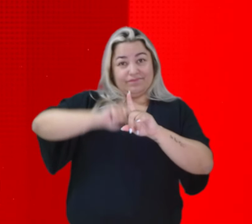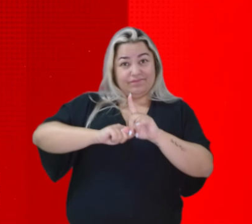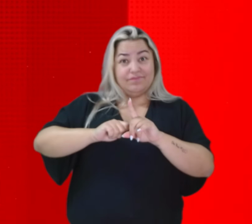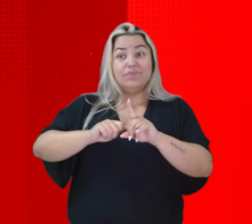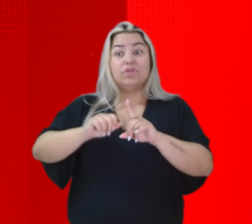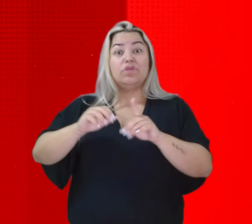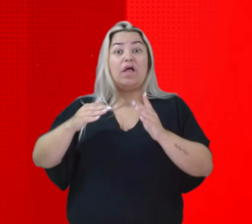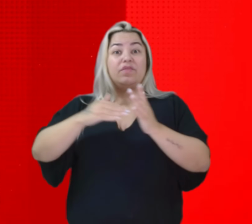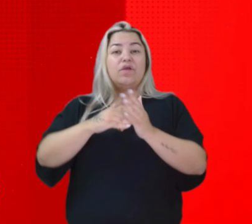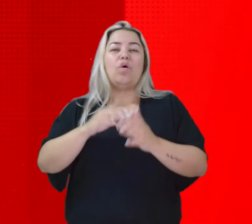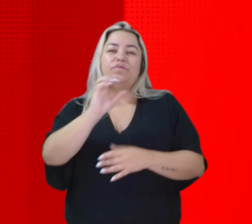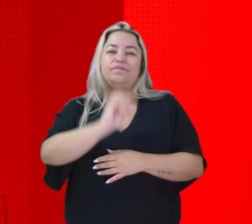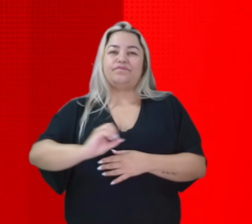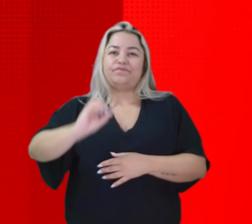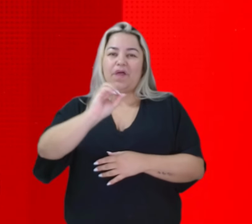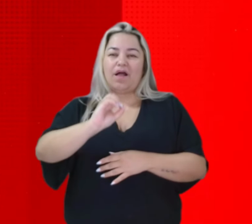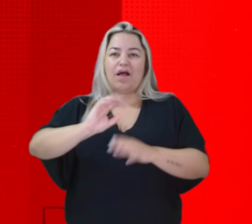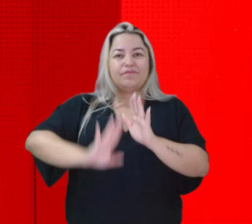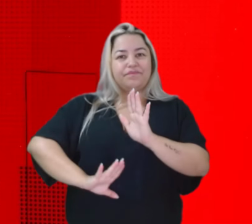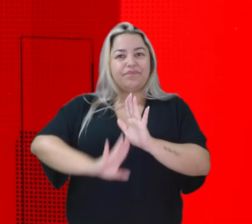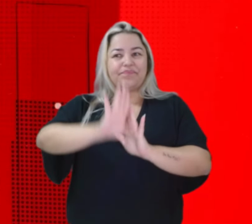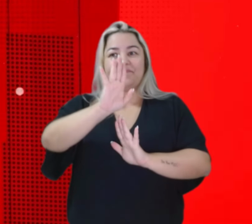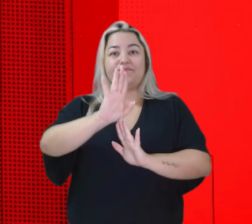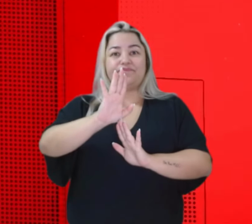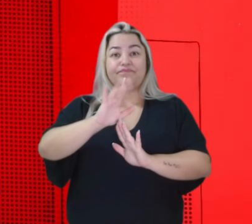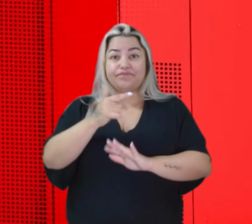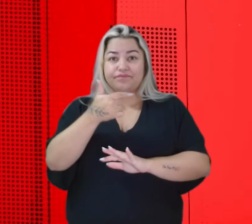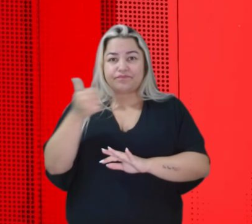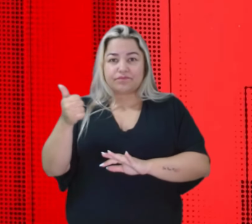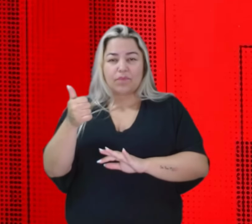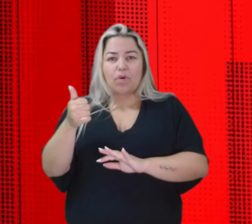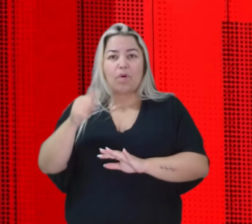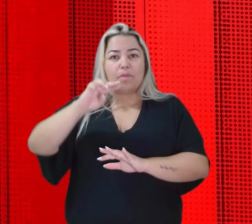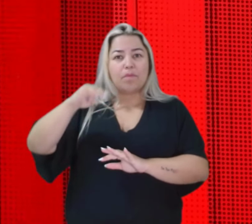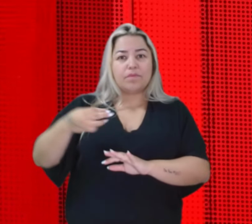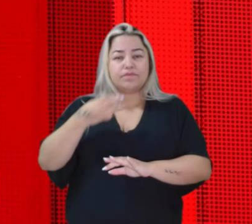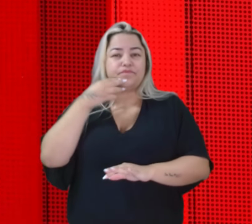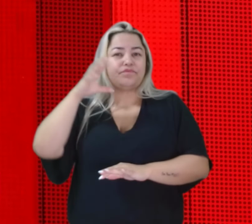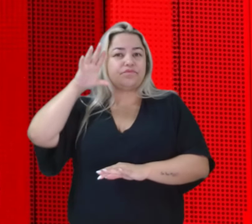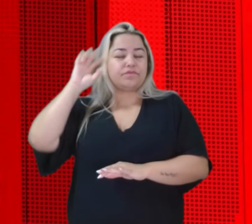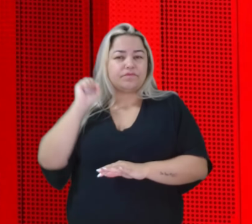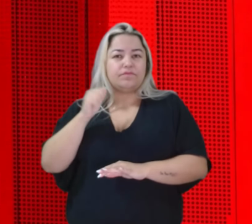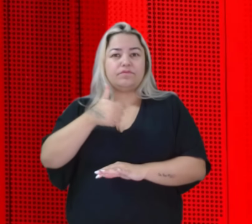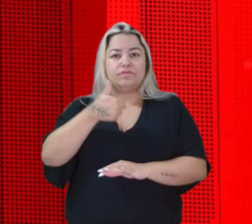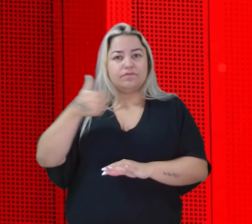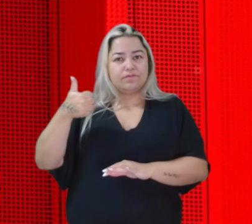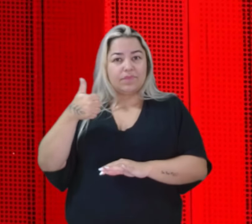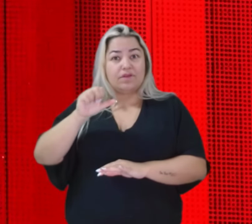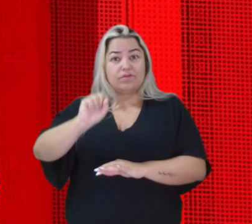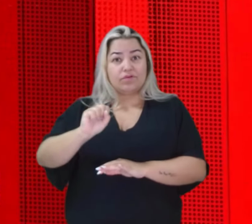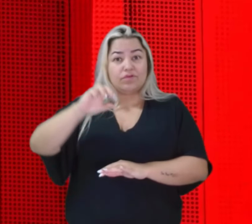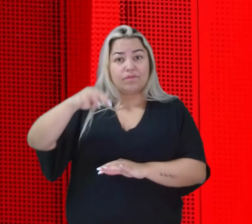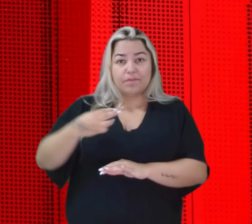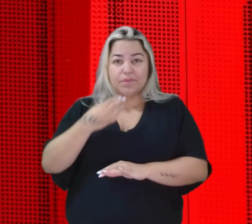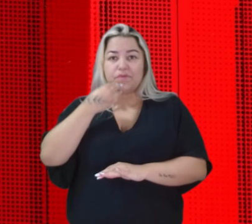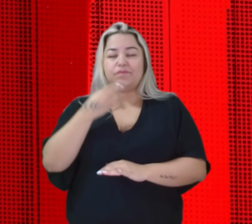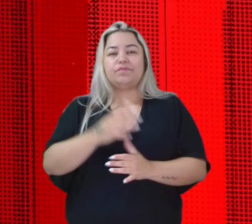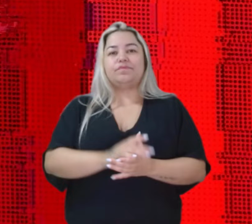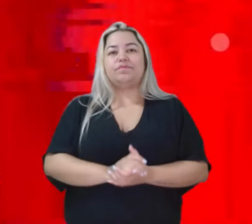outubro, a audiência disparou, passando de 21 mil ouvintes para mais de 118 mil.